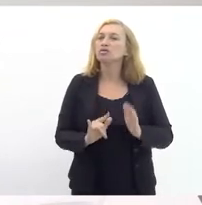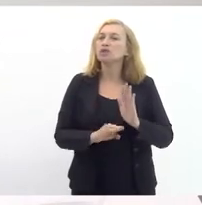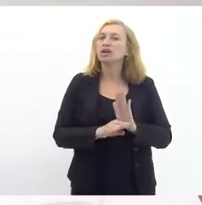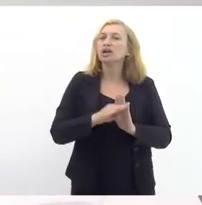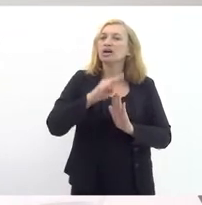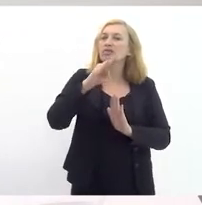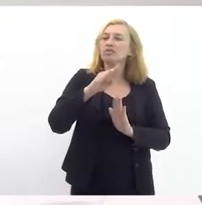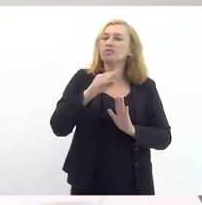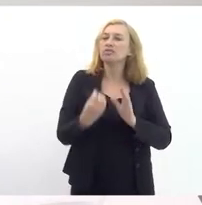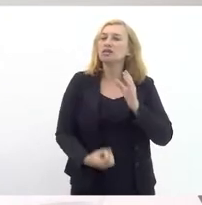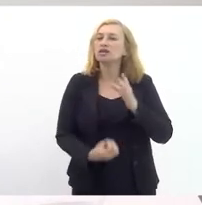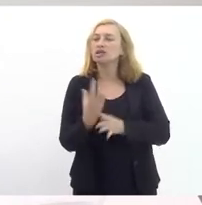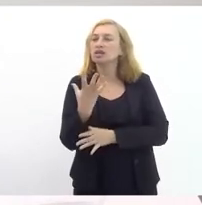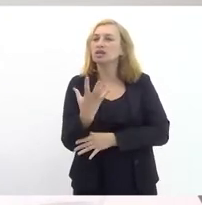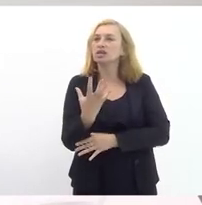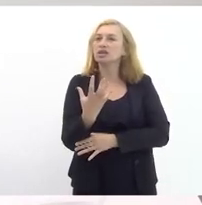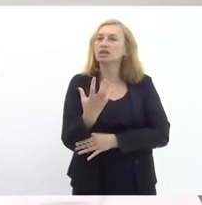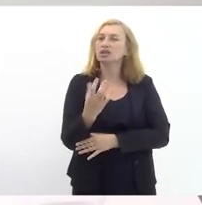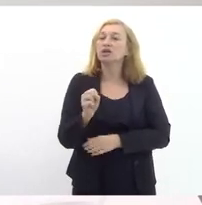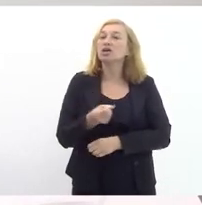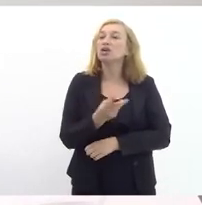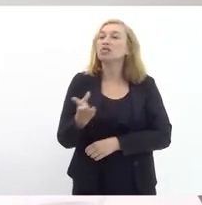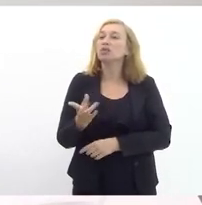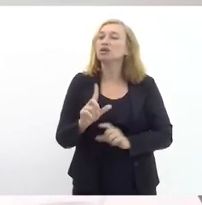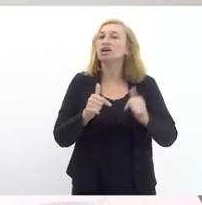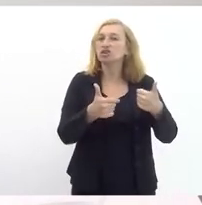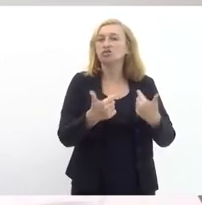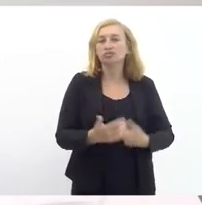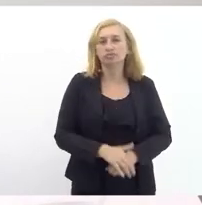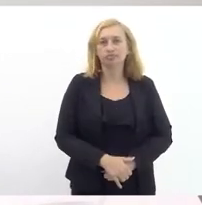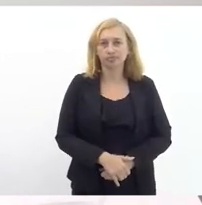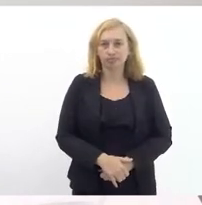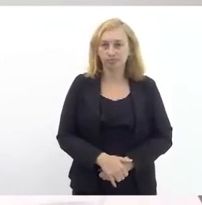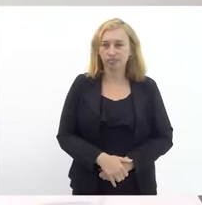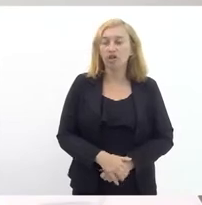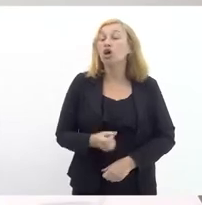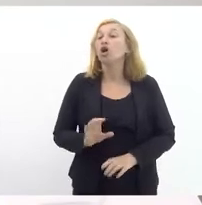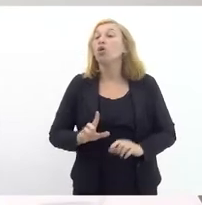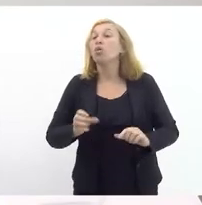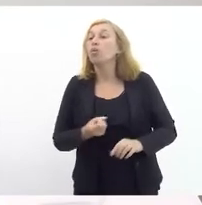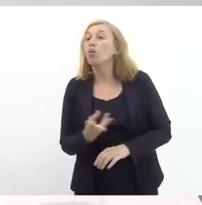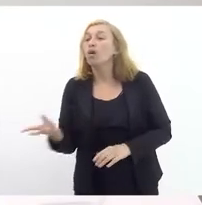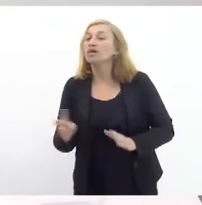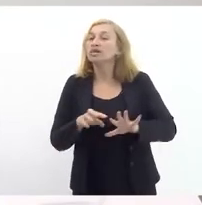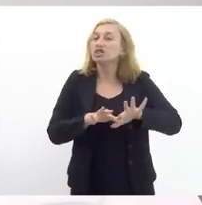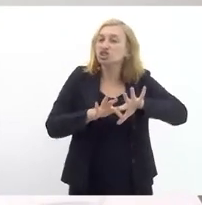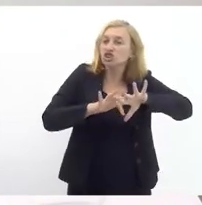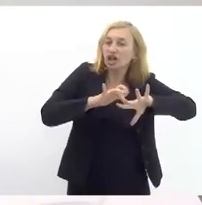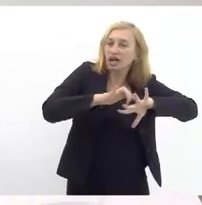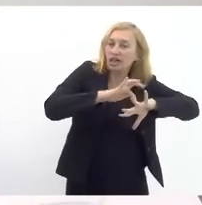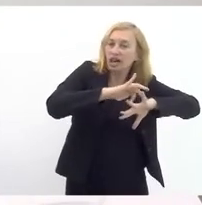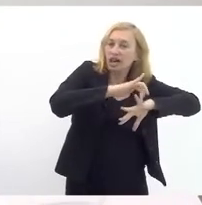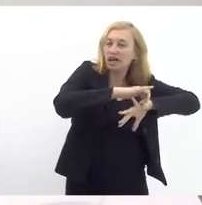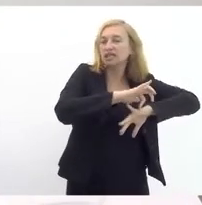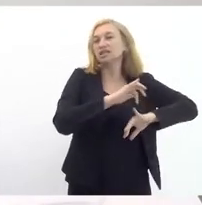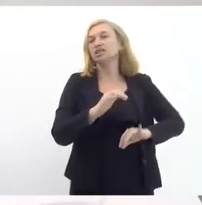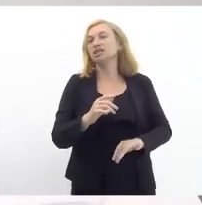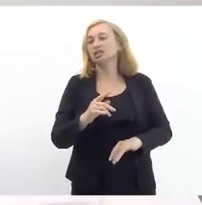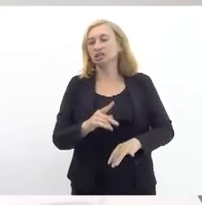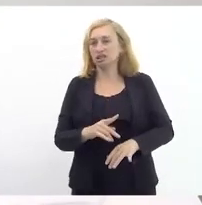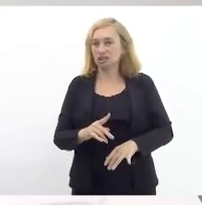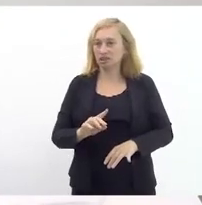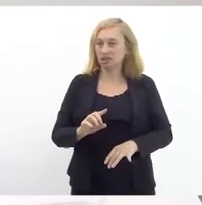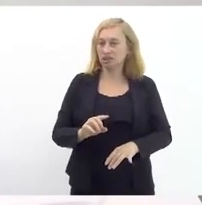foram instalados e quantos estão em funcionamento? Quantas escadas rolantes foram instaladas